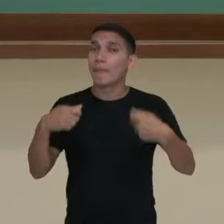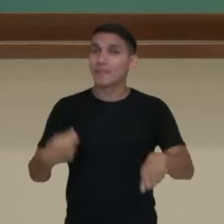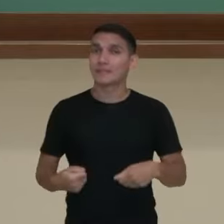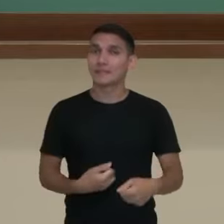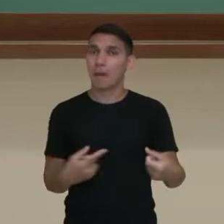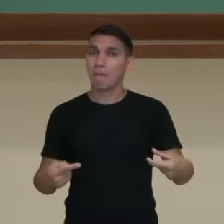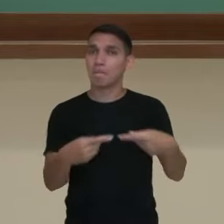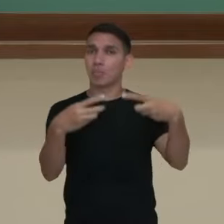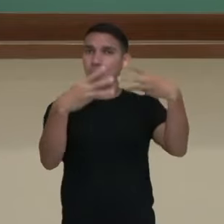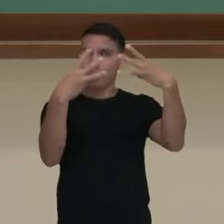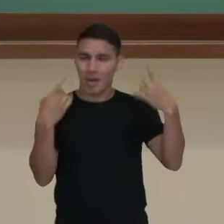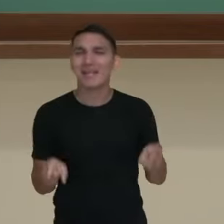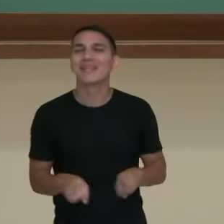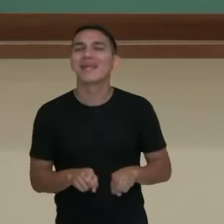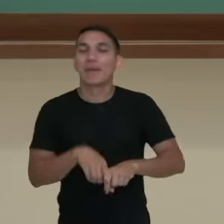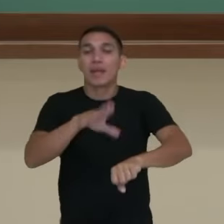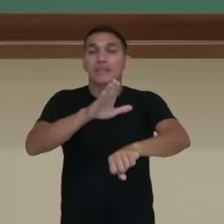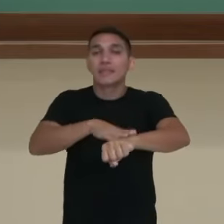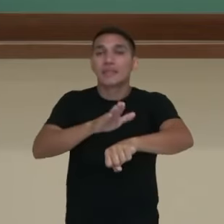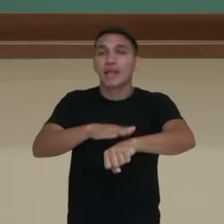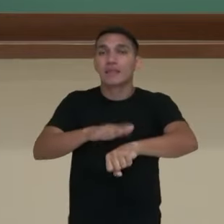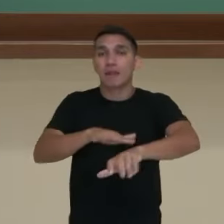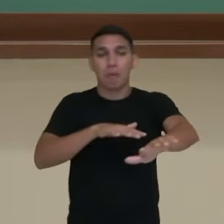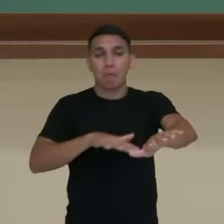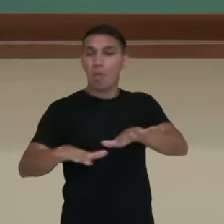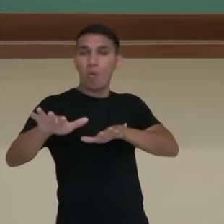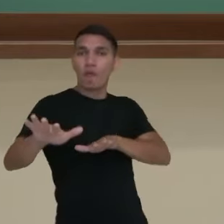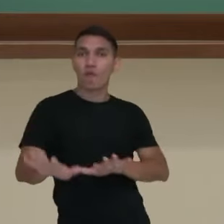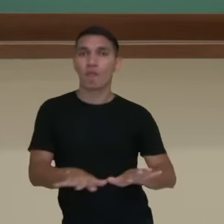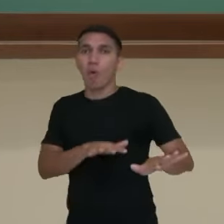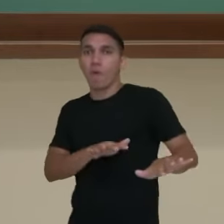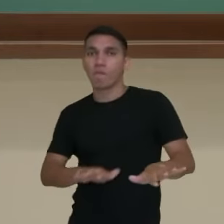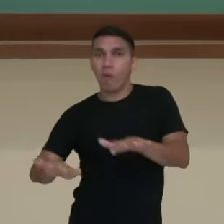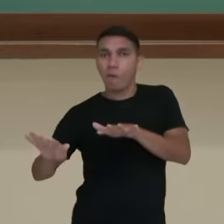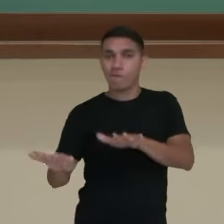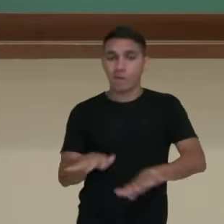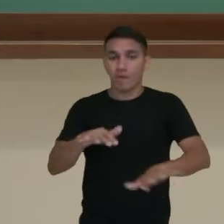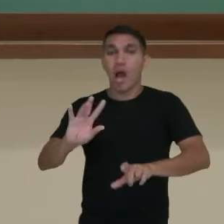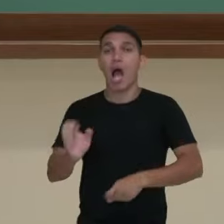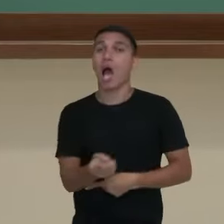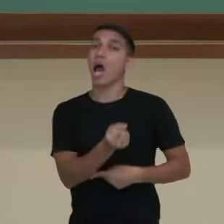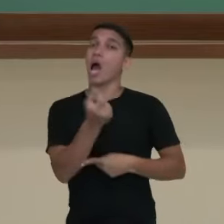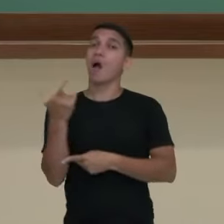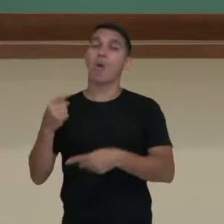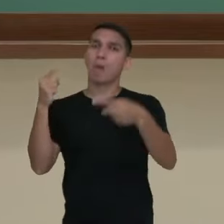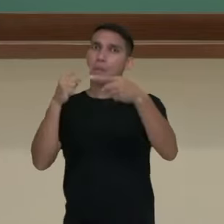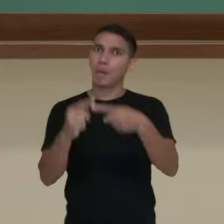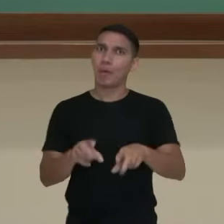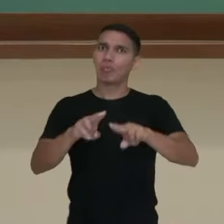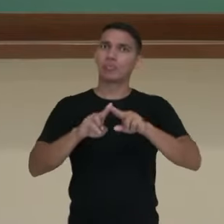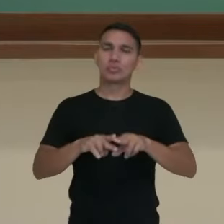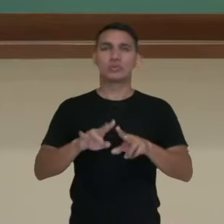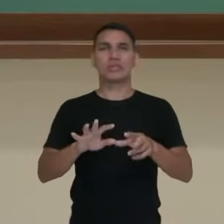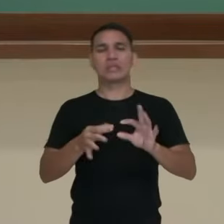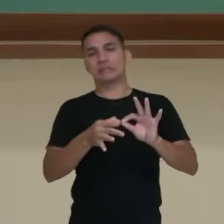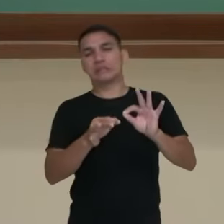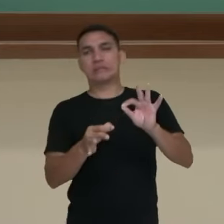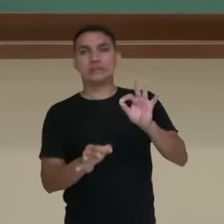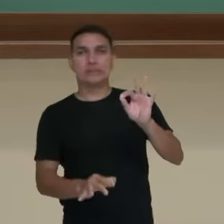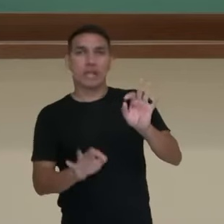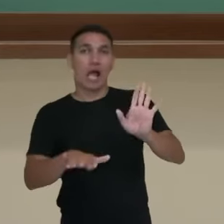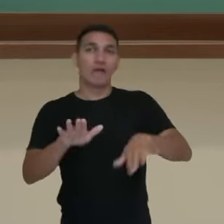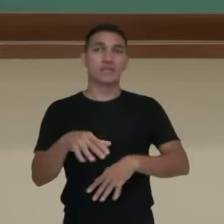O tempo que eu tenho que me movimentar, algumas danças, algumas coreografias, elas são bem longas, né? 5, 6,